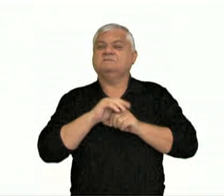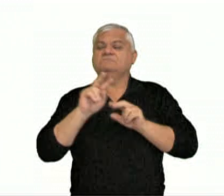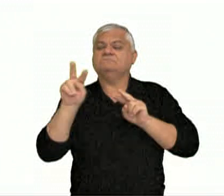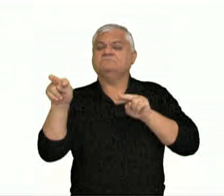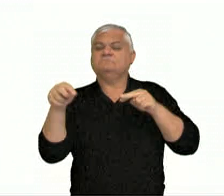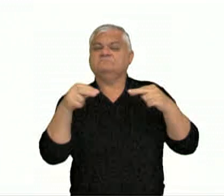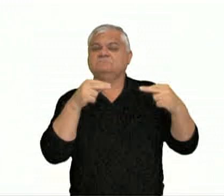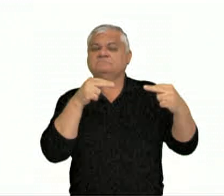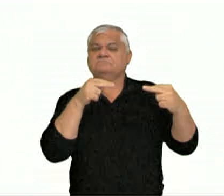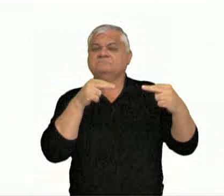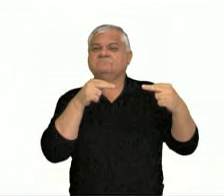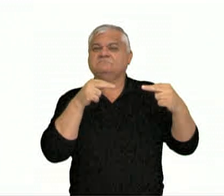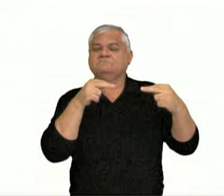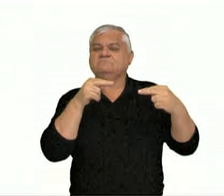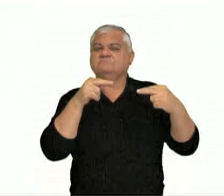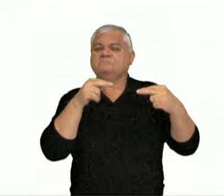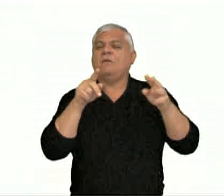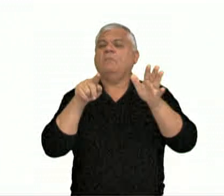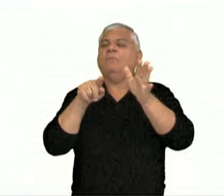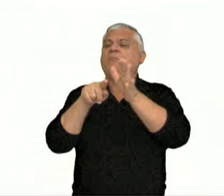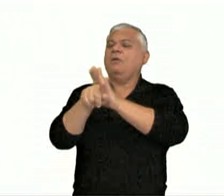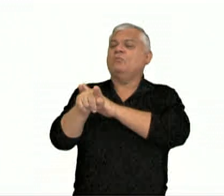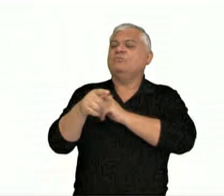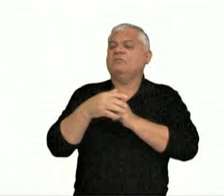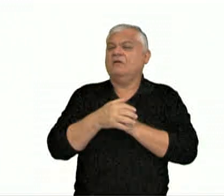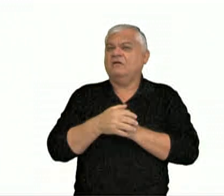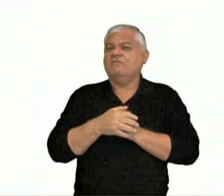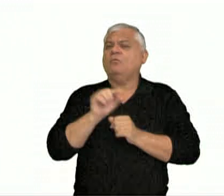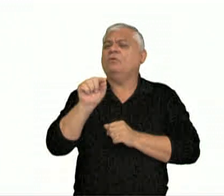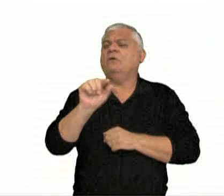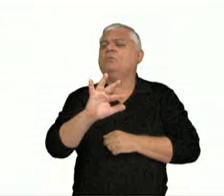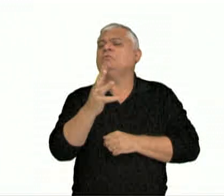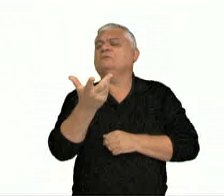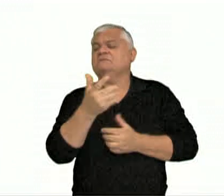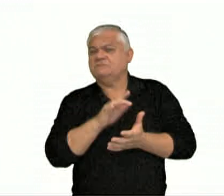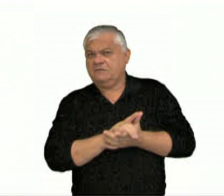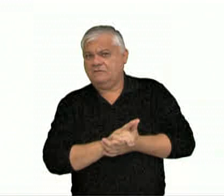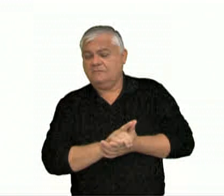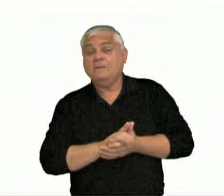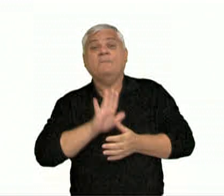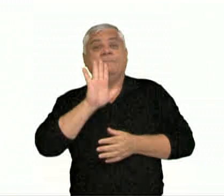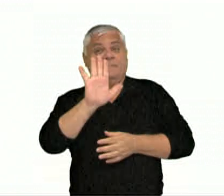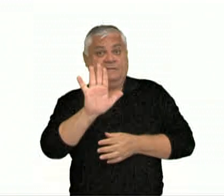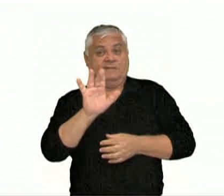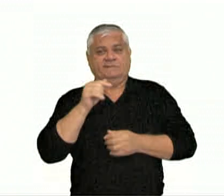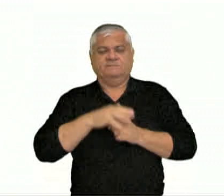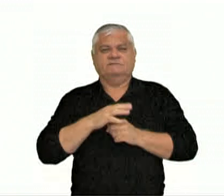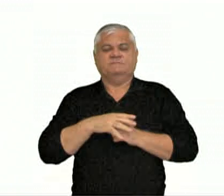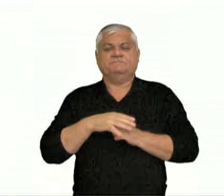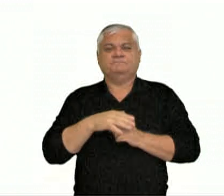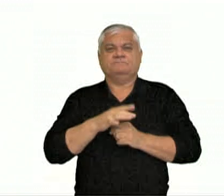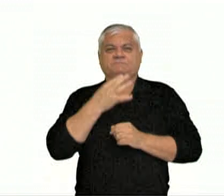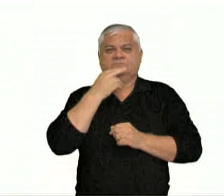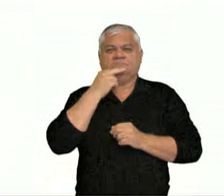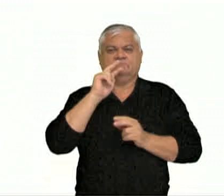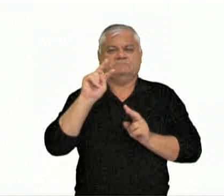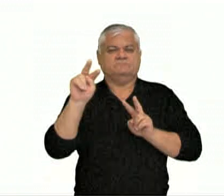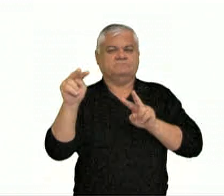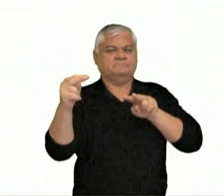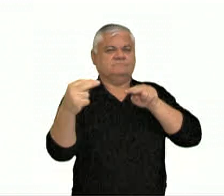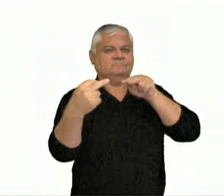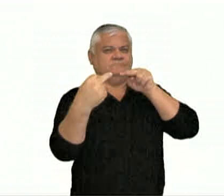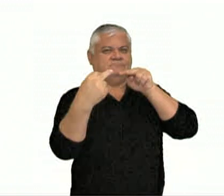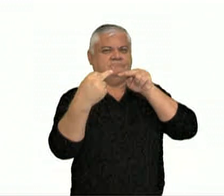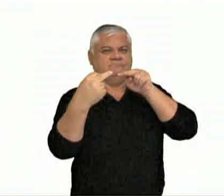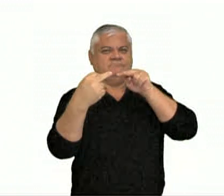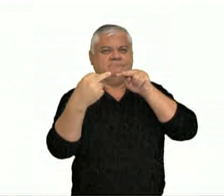e perguntava alguma coisa acerca do ferido, mas tornava logo a olhar para ele,